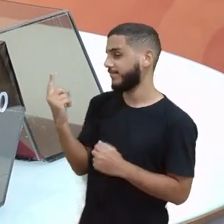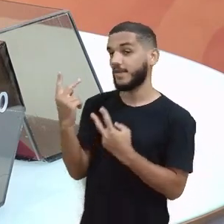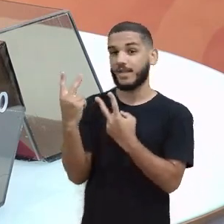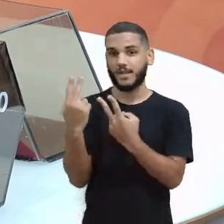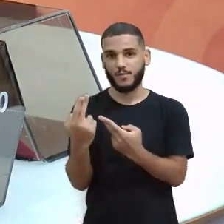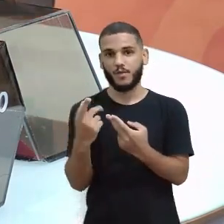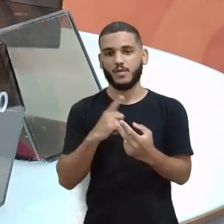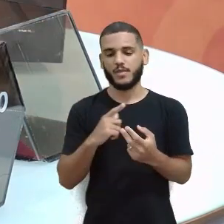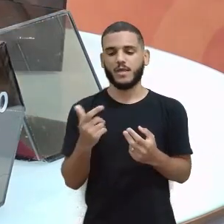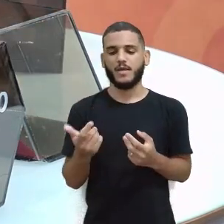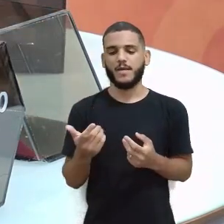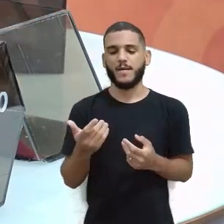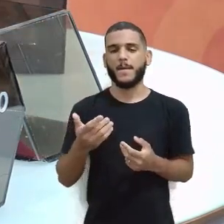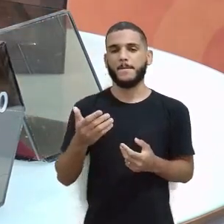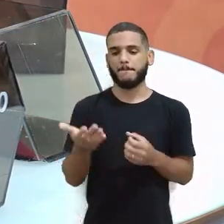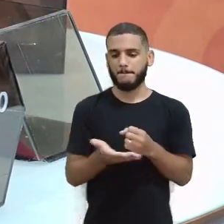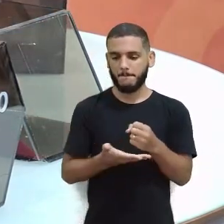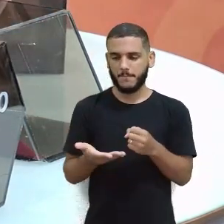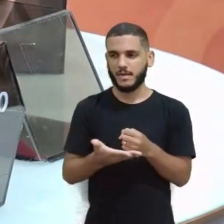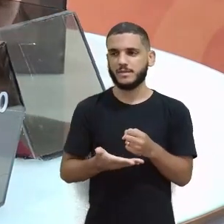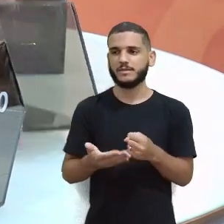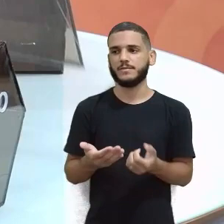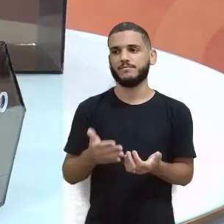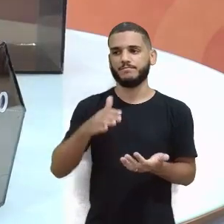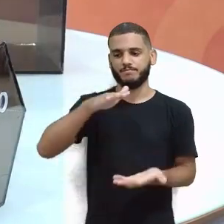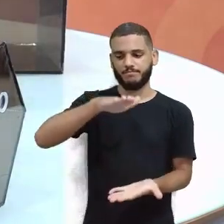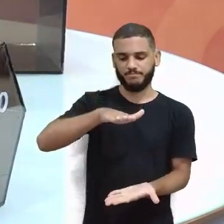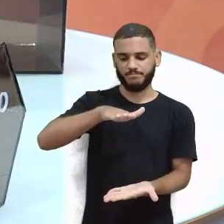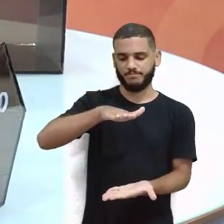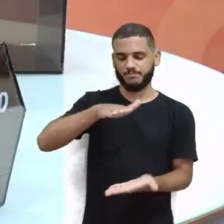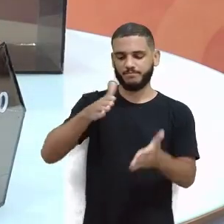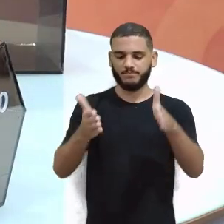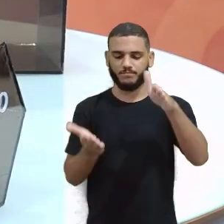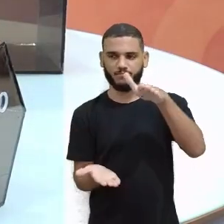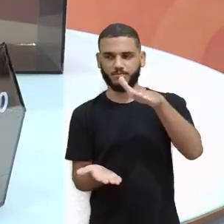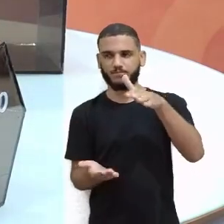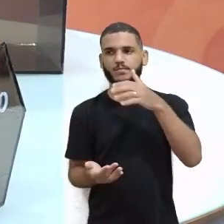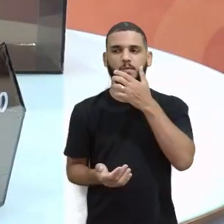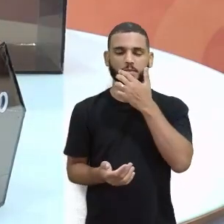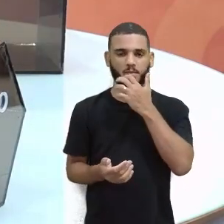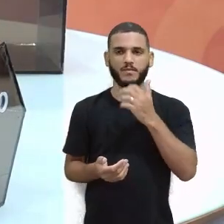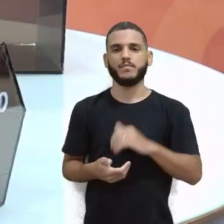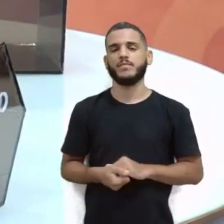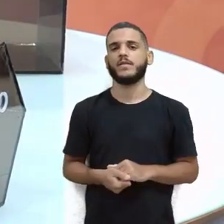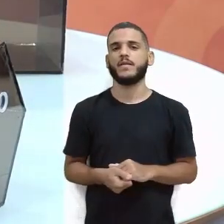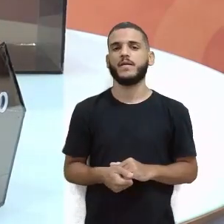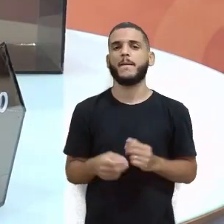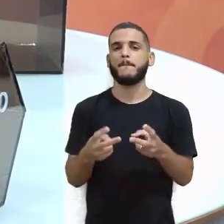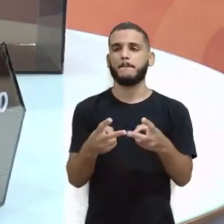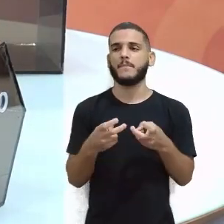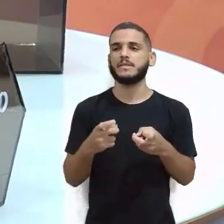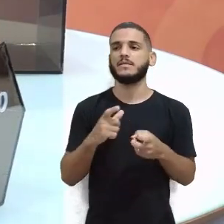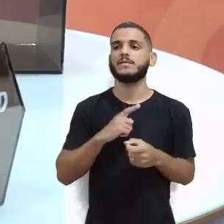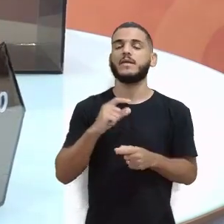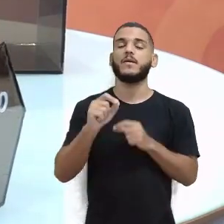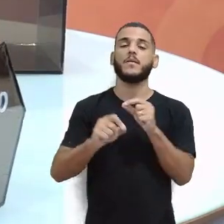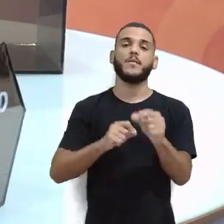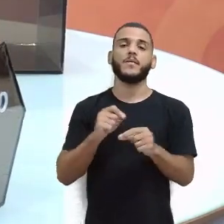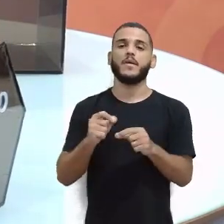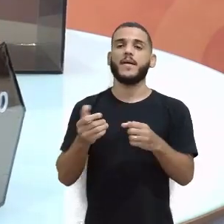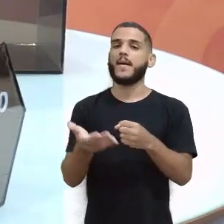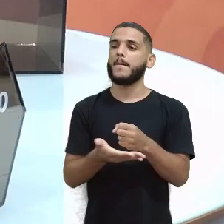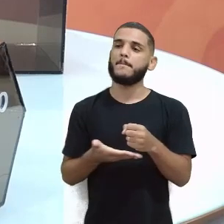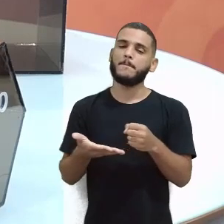2 bases, tá? Esse aqui também é chamado de paralelogramo, mas você percebe que a base dele,